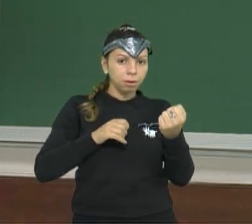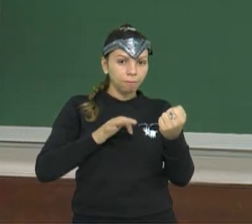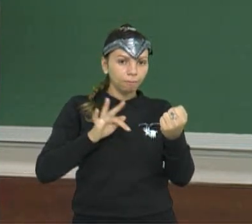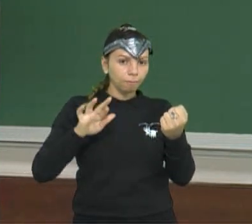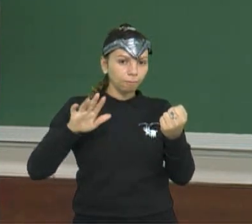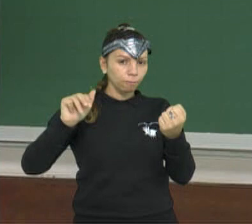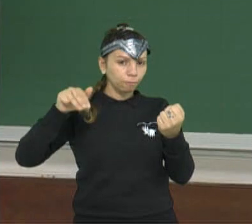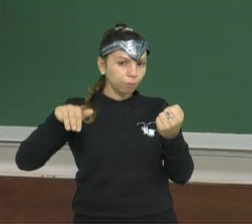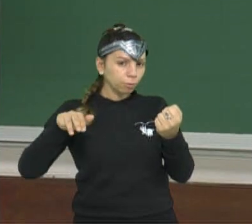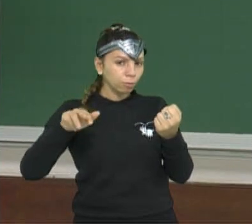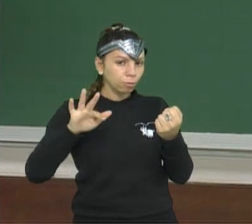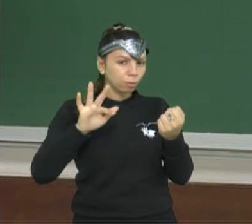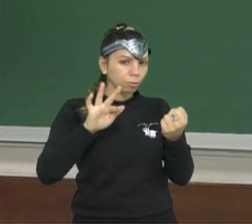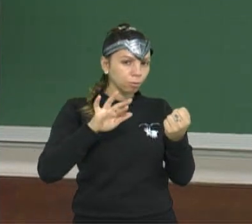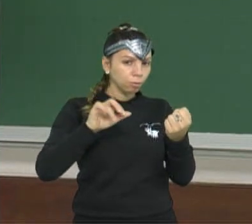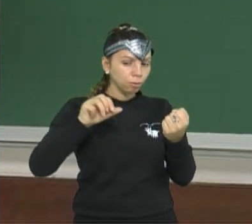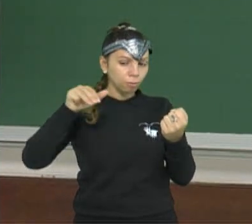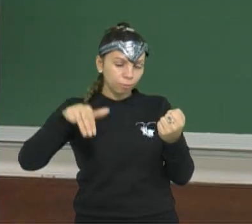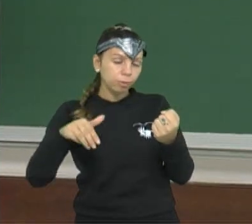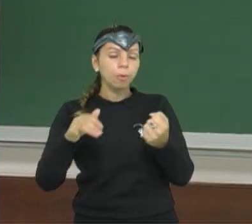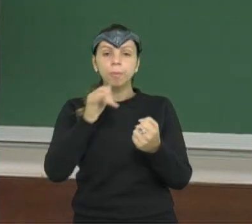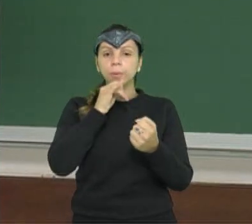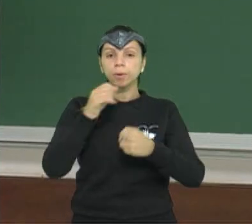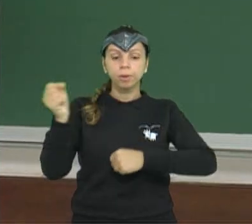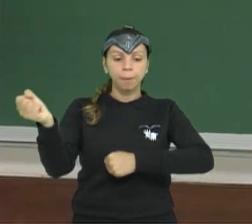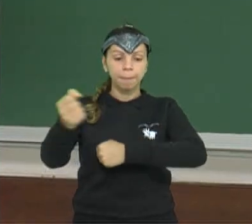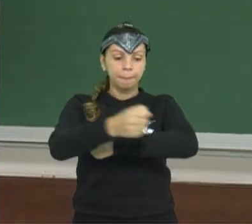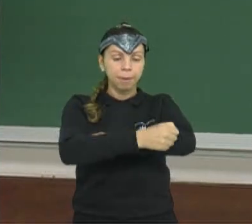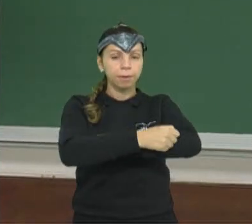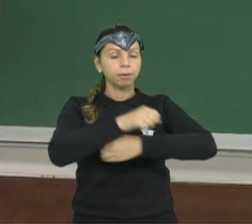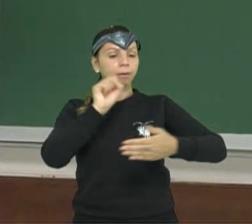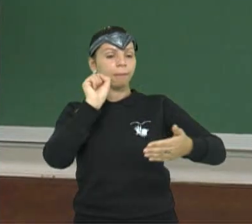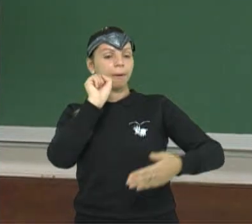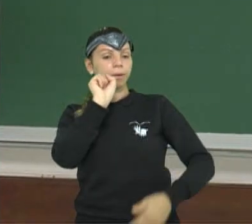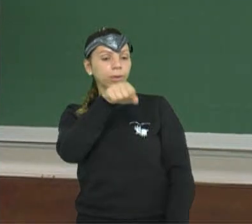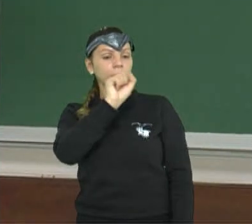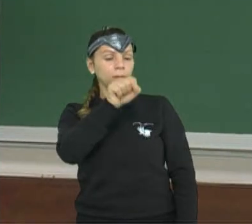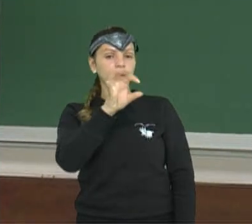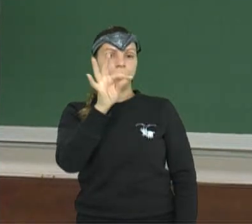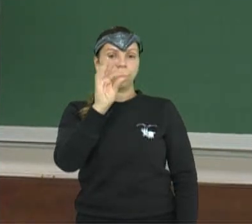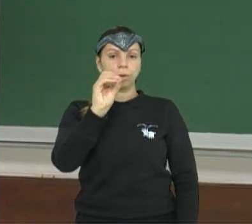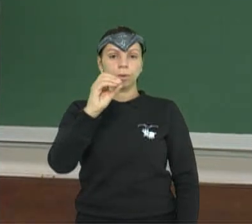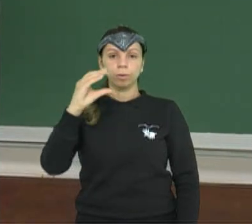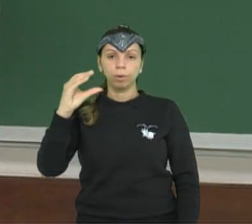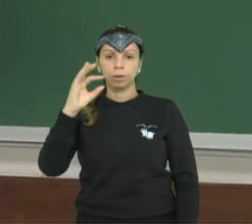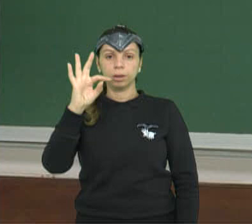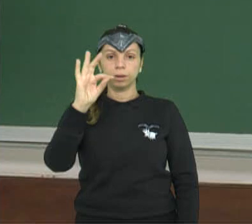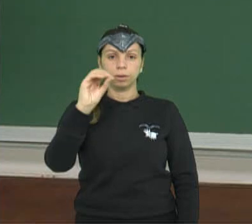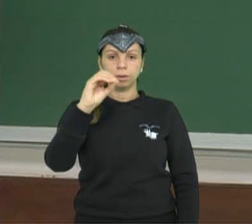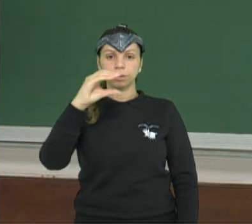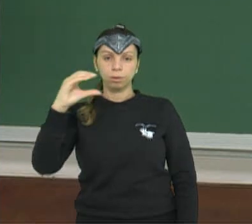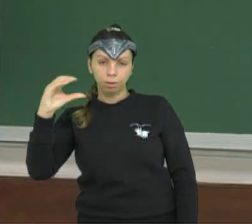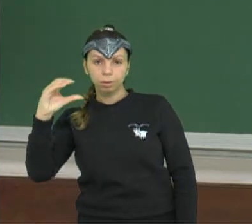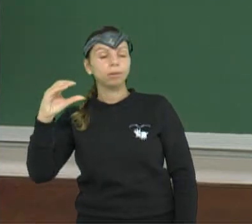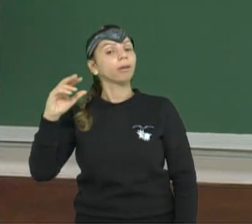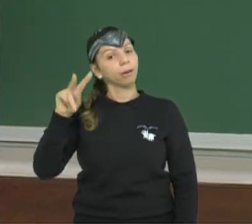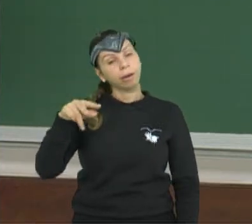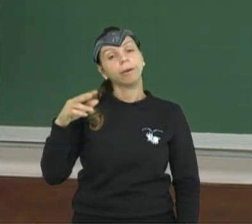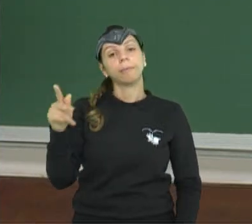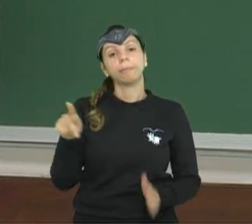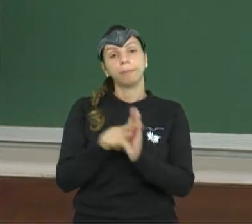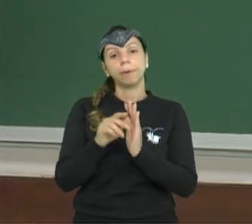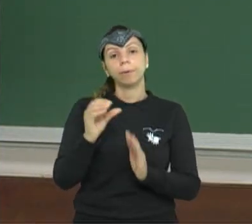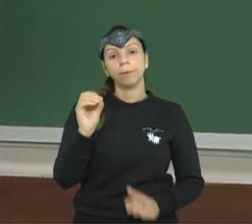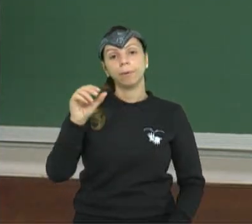Quando alguém bate a porta, toque, toque. Essa é uma expressão onomatopeica, lembrou? Então,